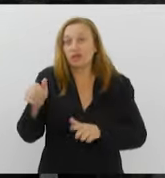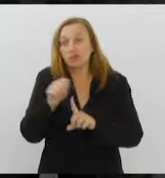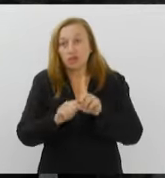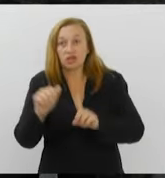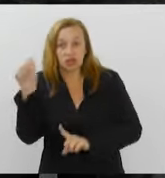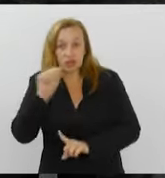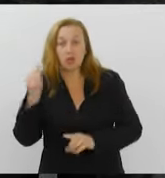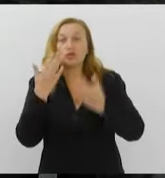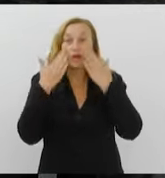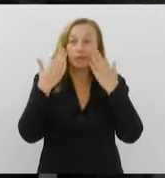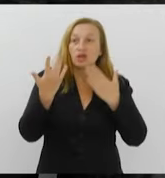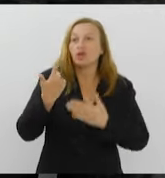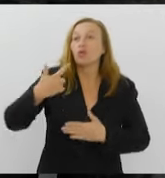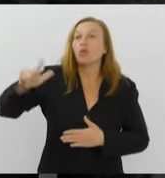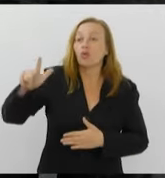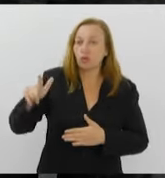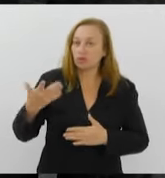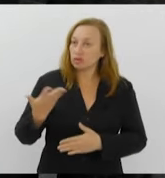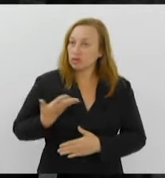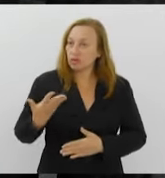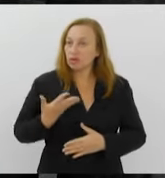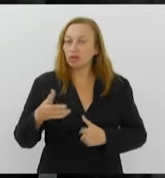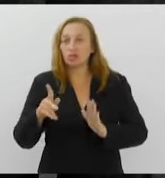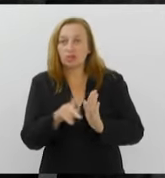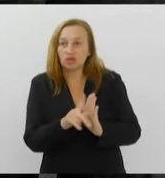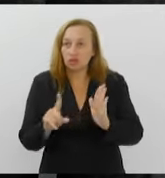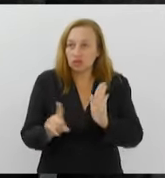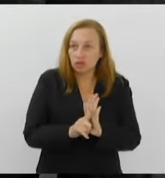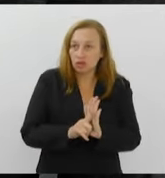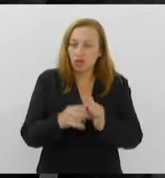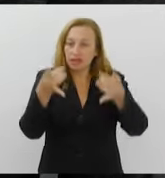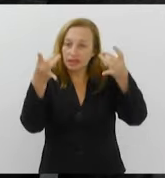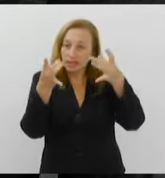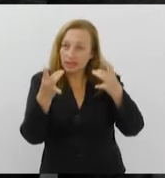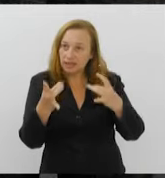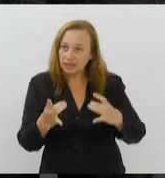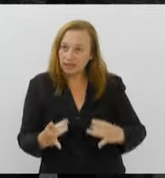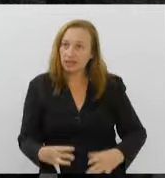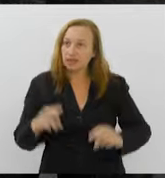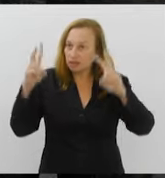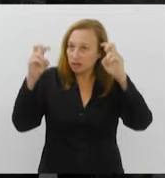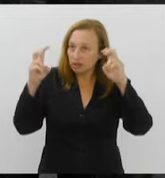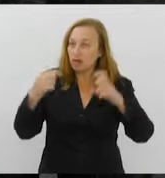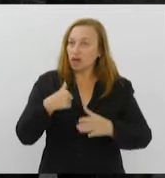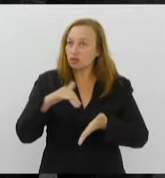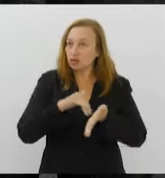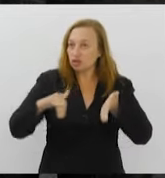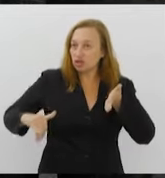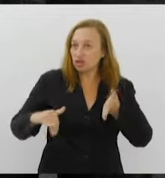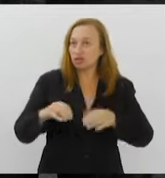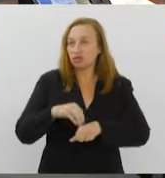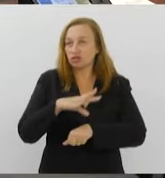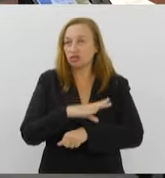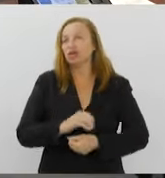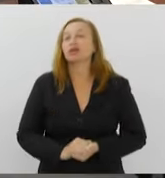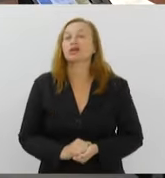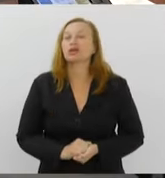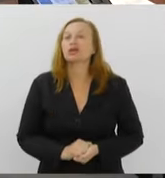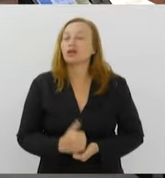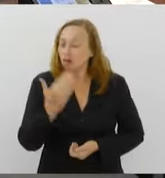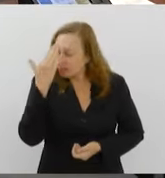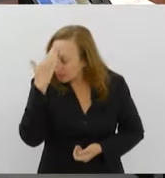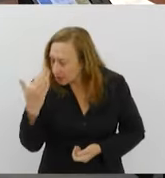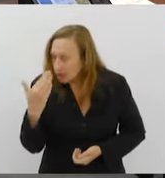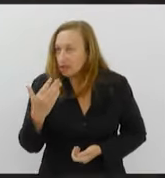eu apresento com outros companheiros projeto de lei detalhando essa matéria, eu estou retirando o destaque. Te